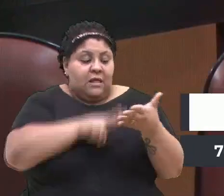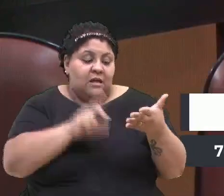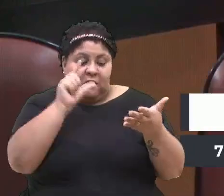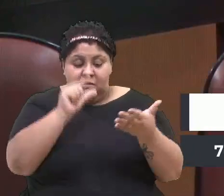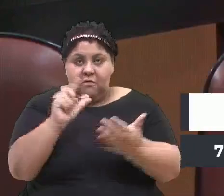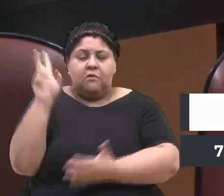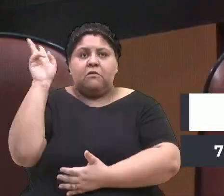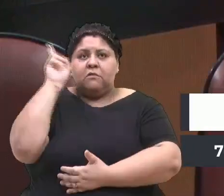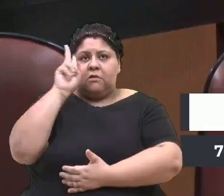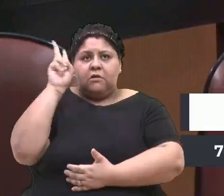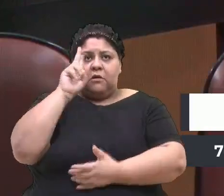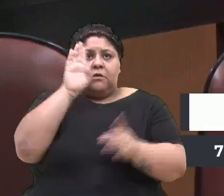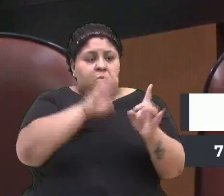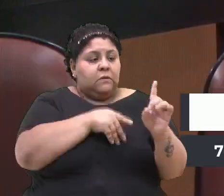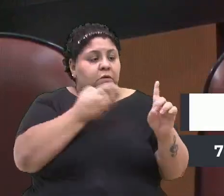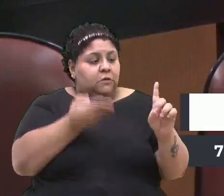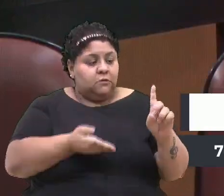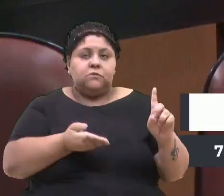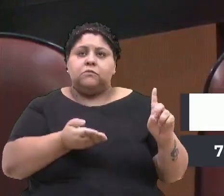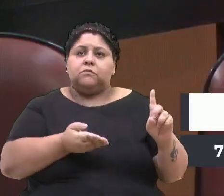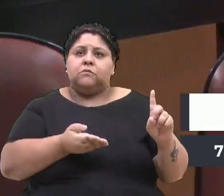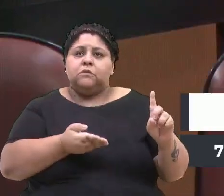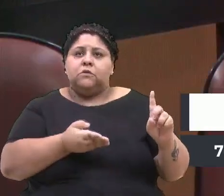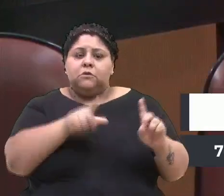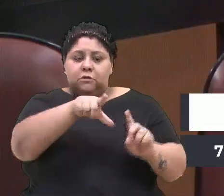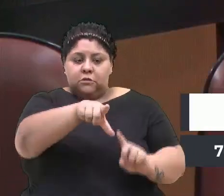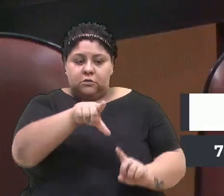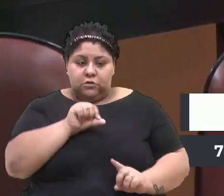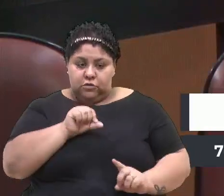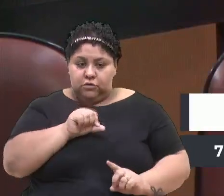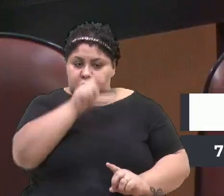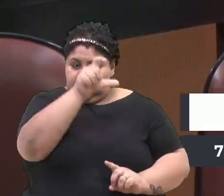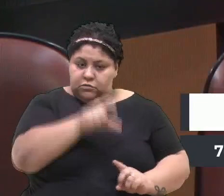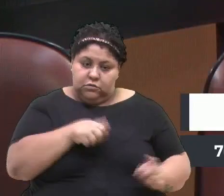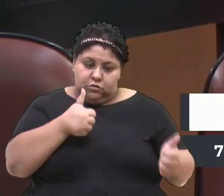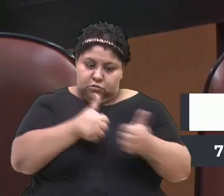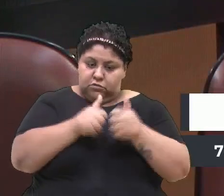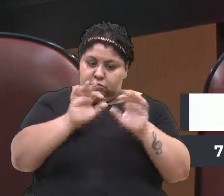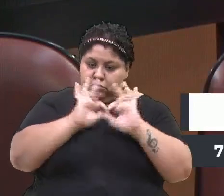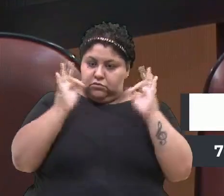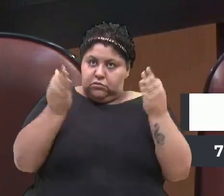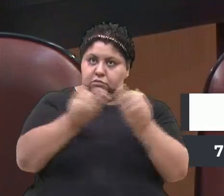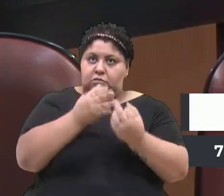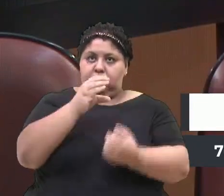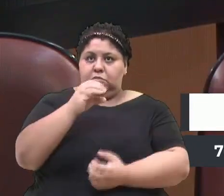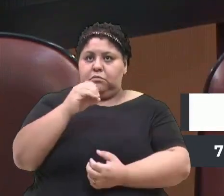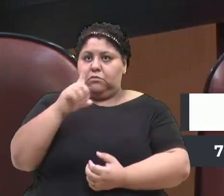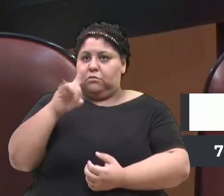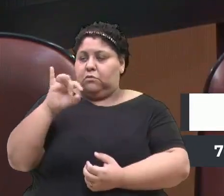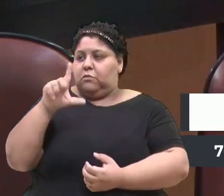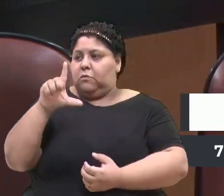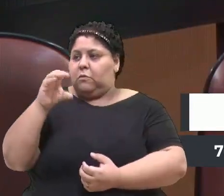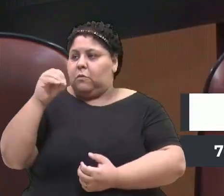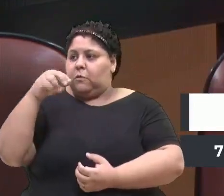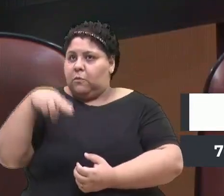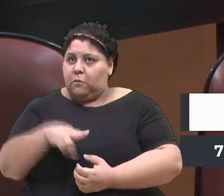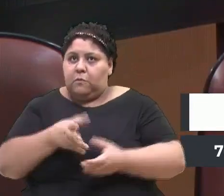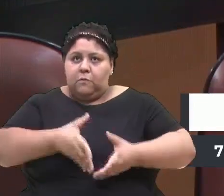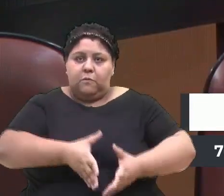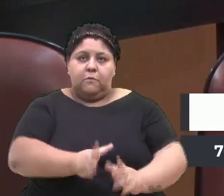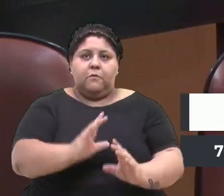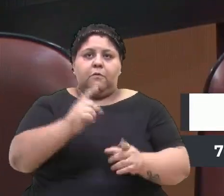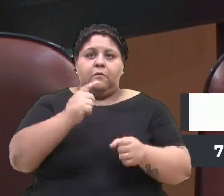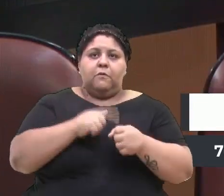histórico do homenageado escolhido por eles e junto com os familiares o Dilon Alves de Oliveira nasceu na